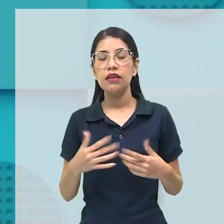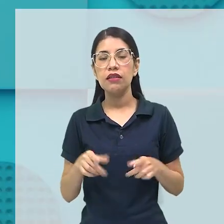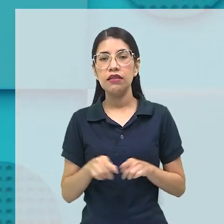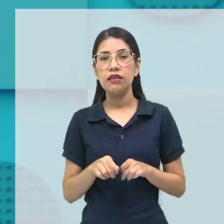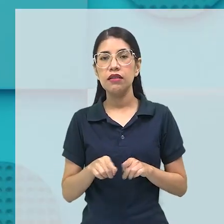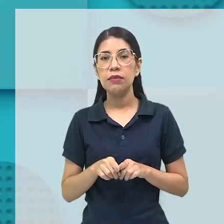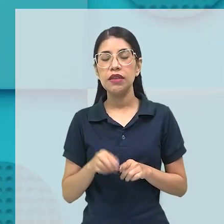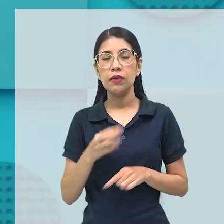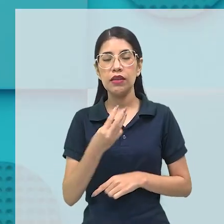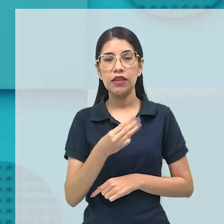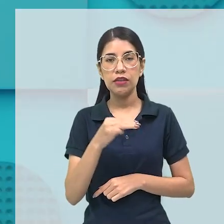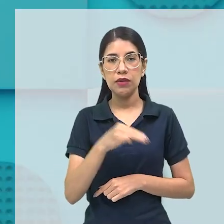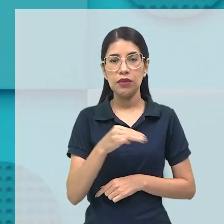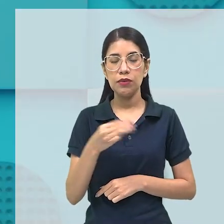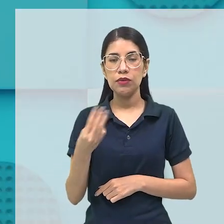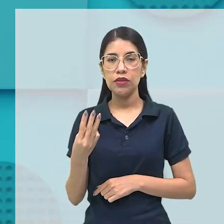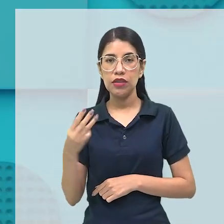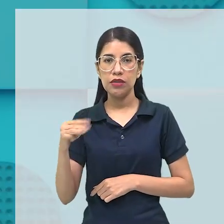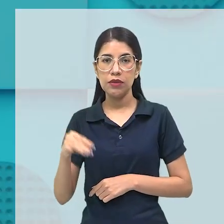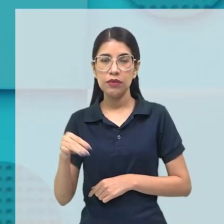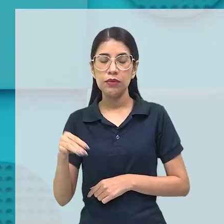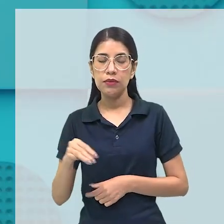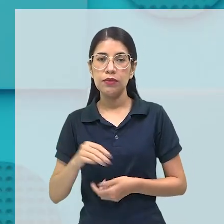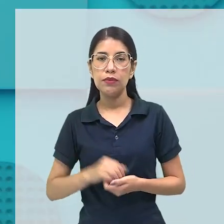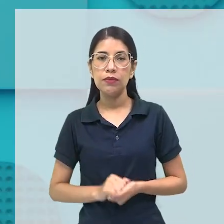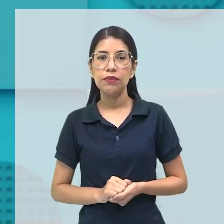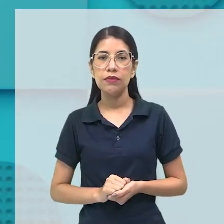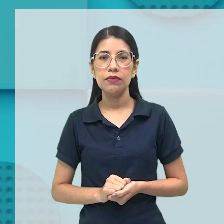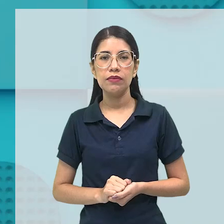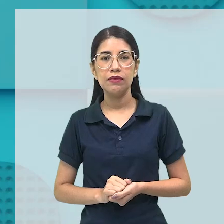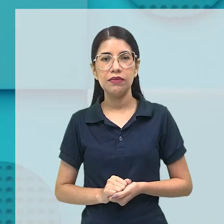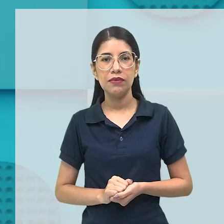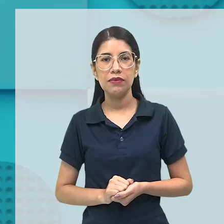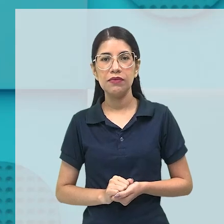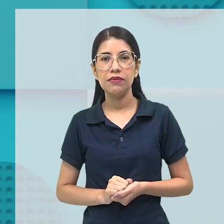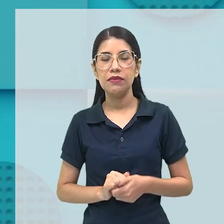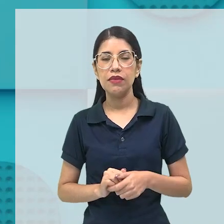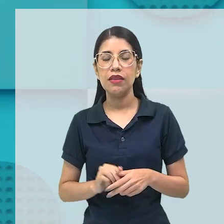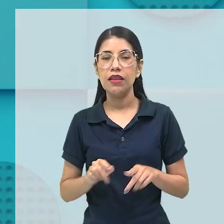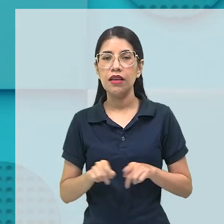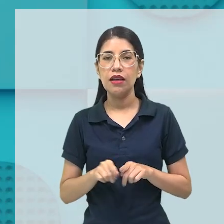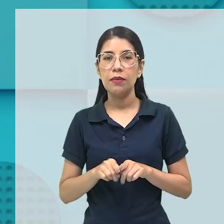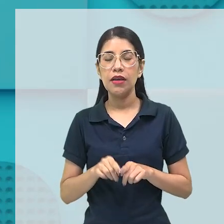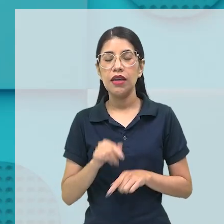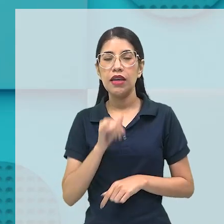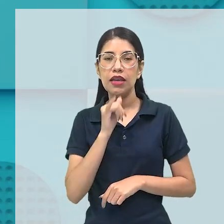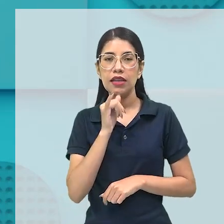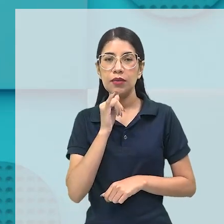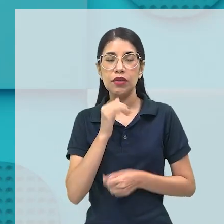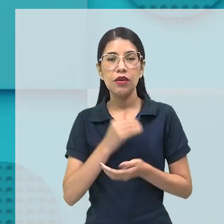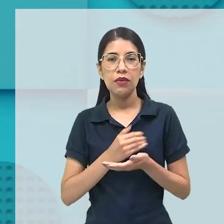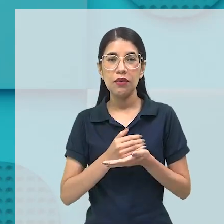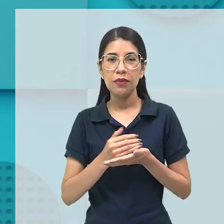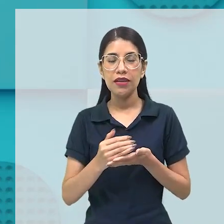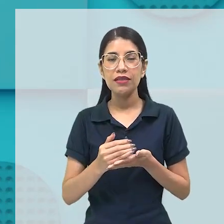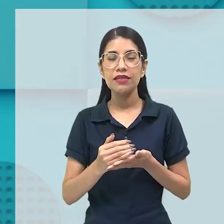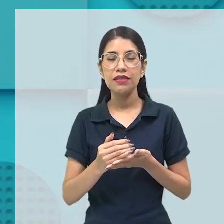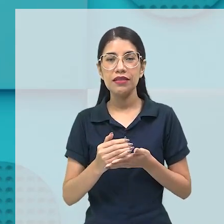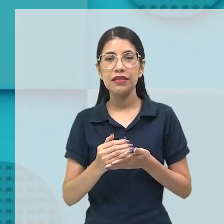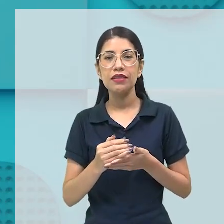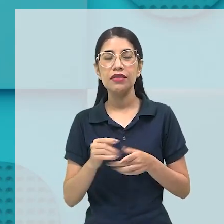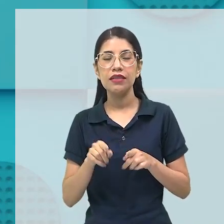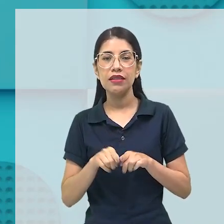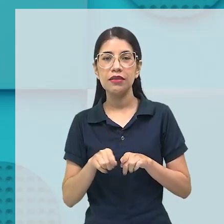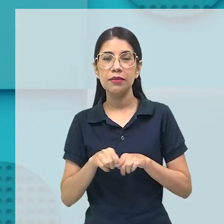minutos de 3 minutos cada, né? Para casos assim de, por exemplo, iniciação ou